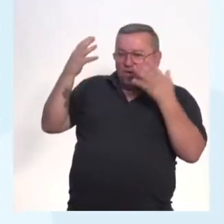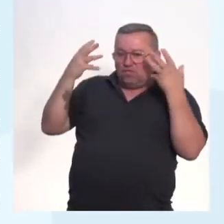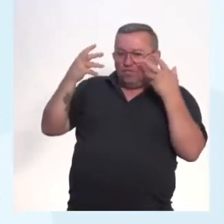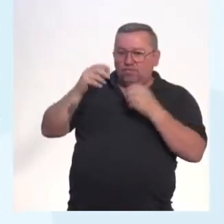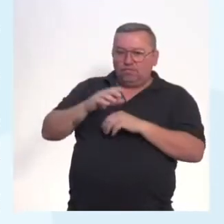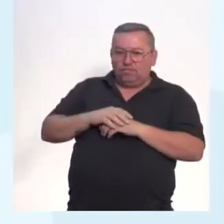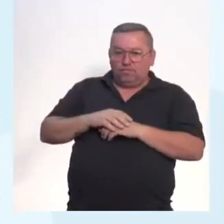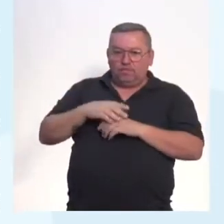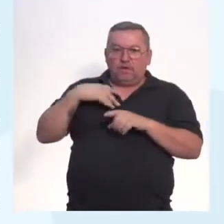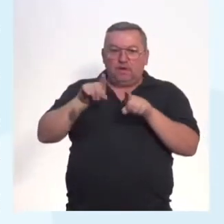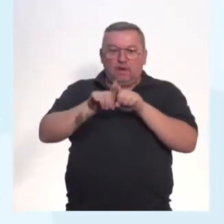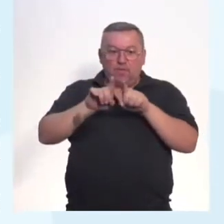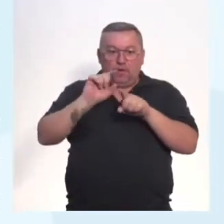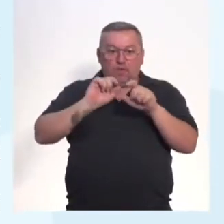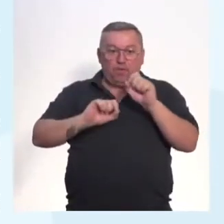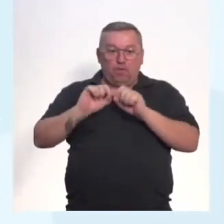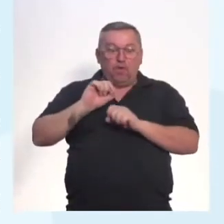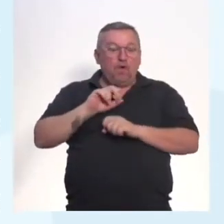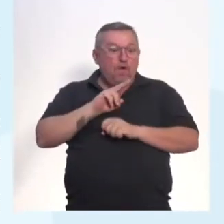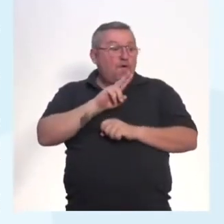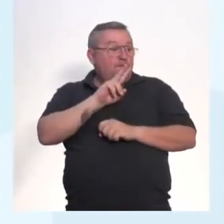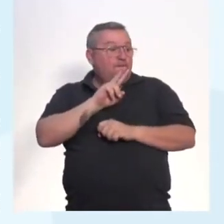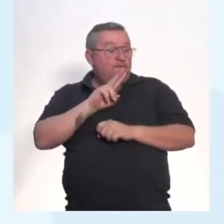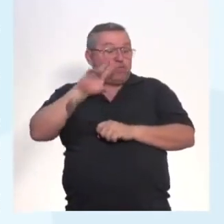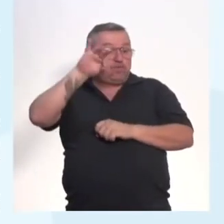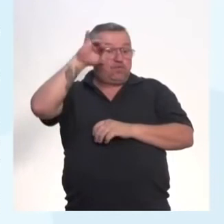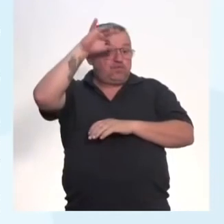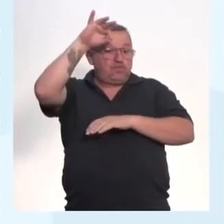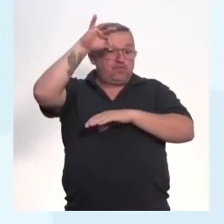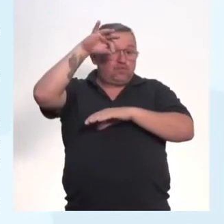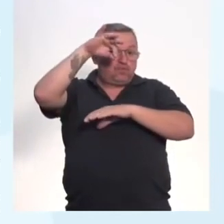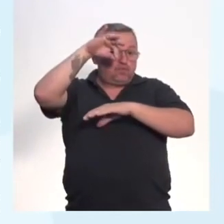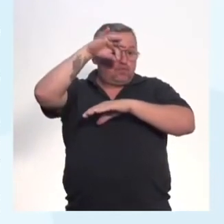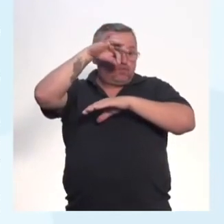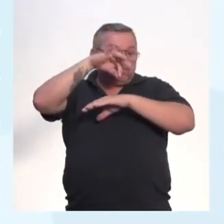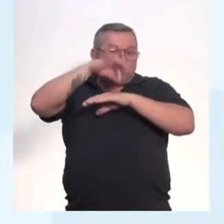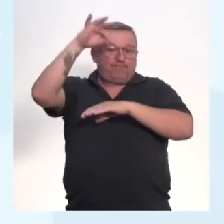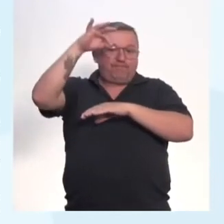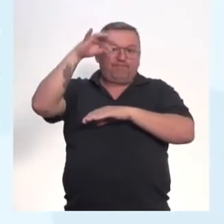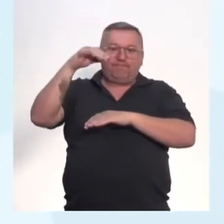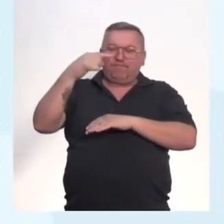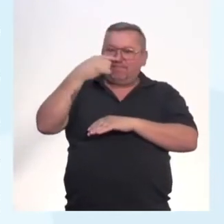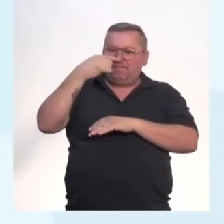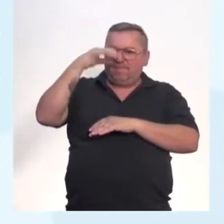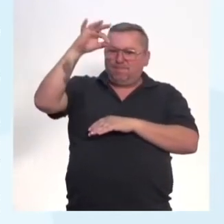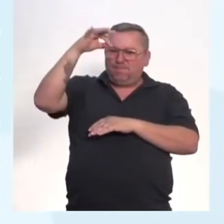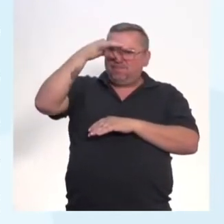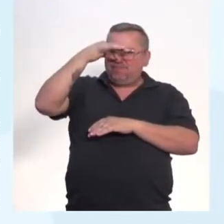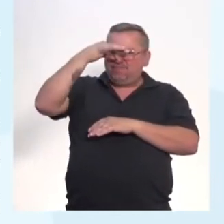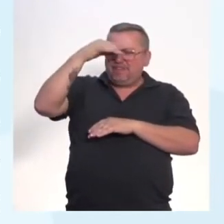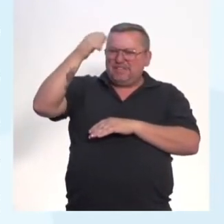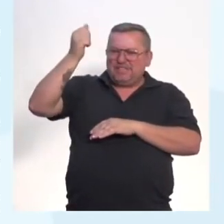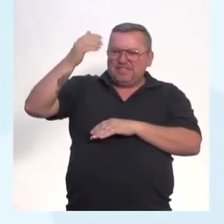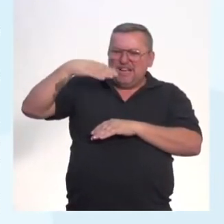altivo. E em seguida voou para o leão e deu uma picada ardida no seu